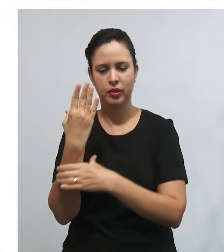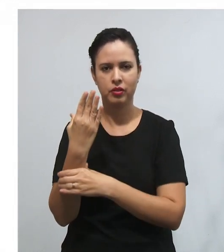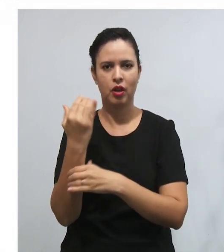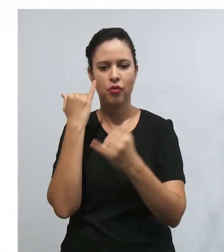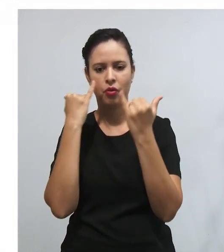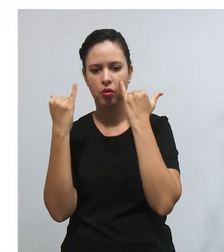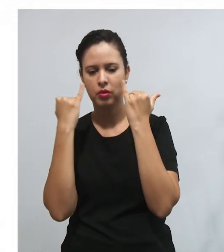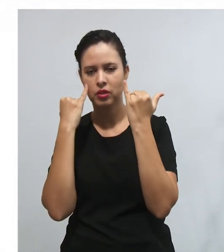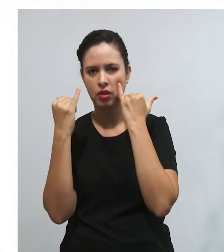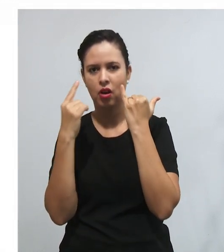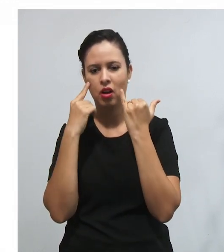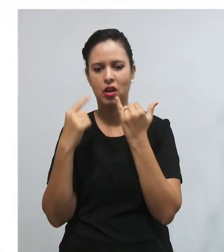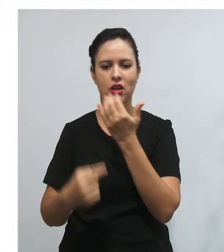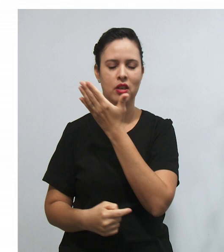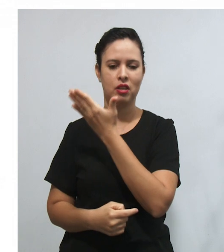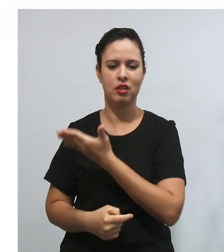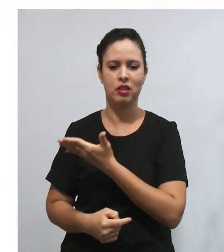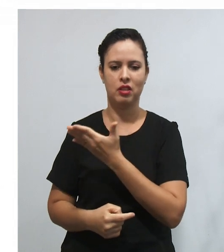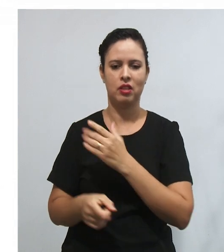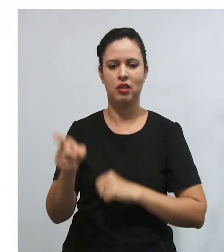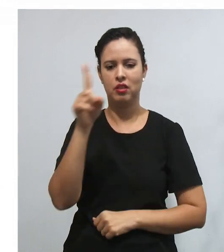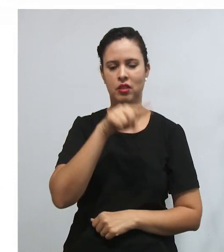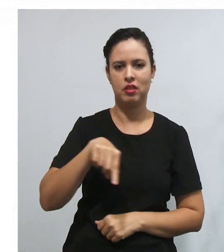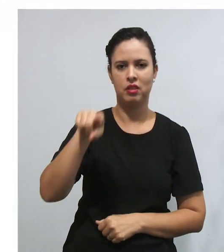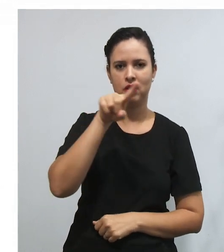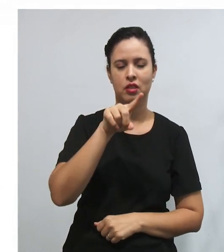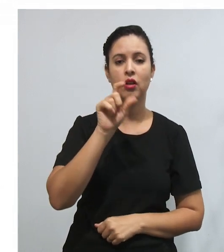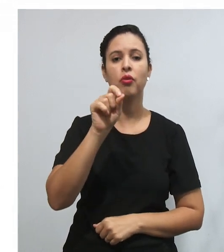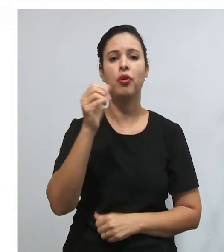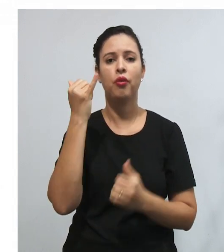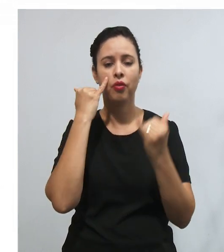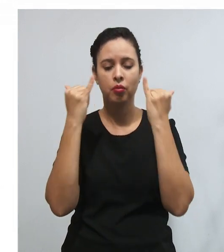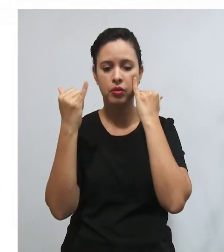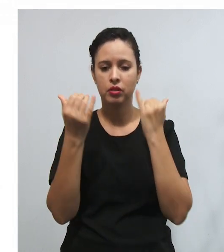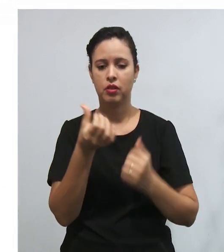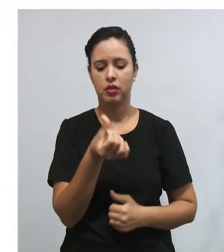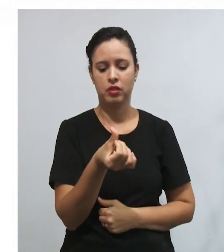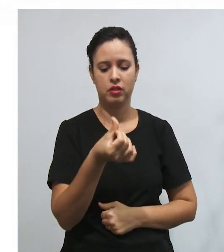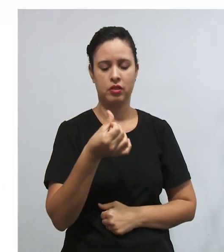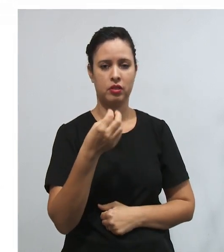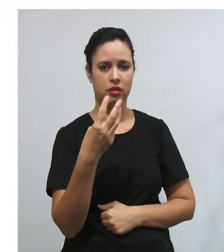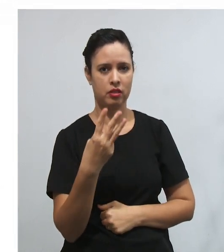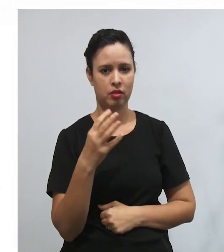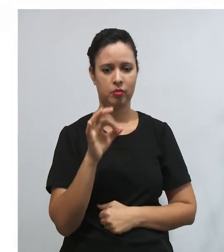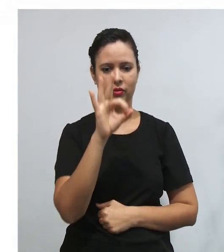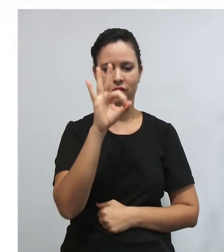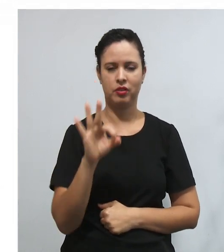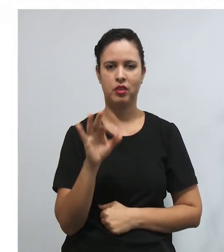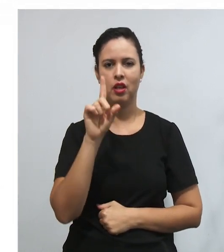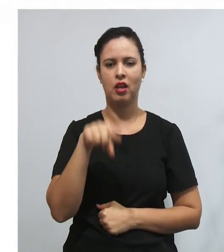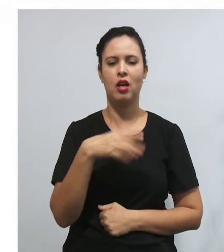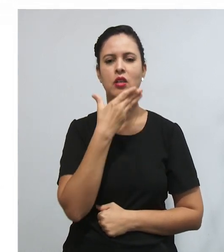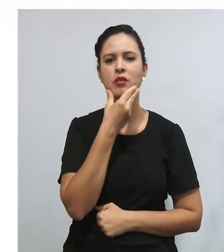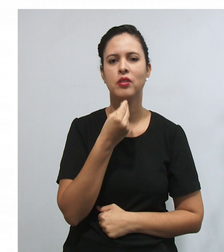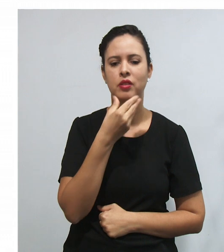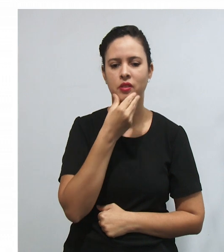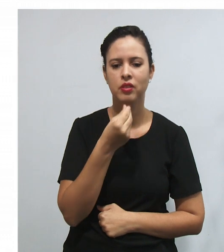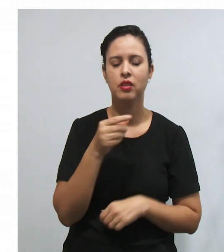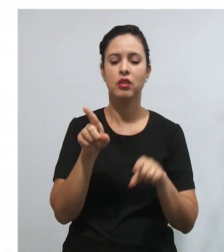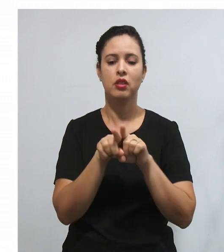de informática, 63% é do gênero masculino e 37% do gênero